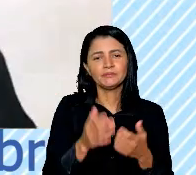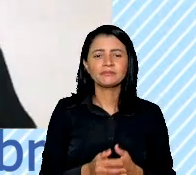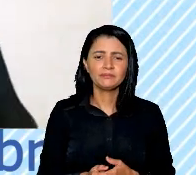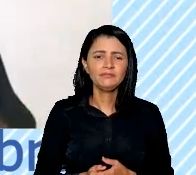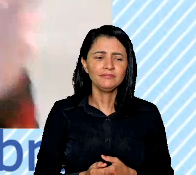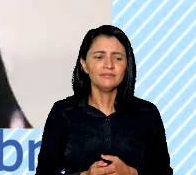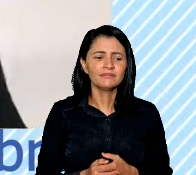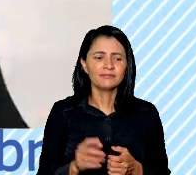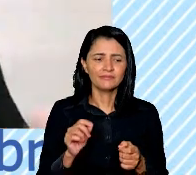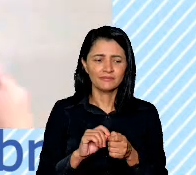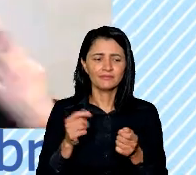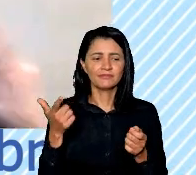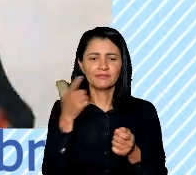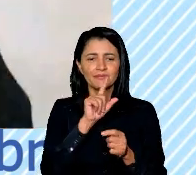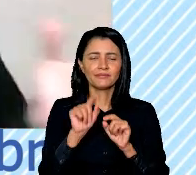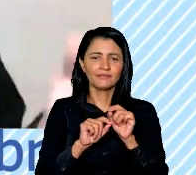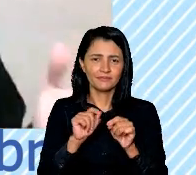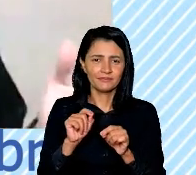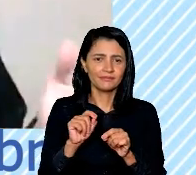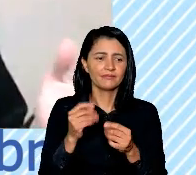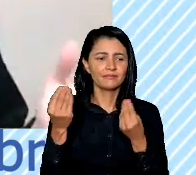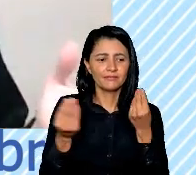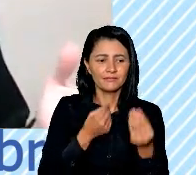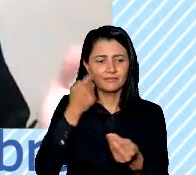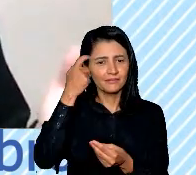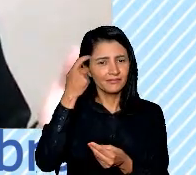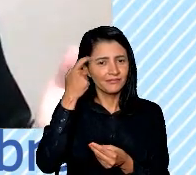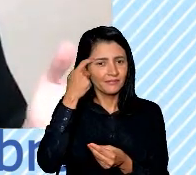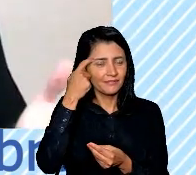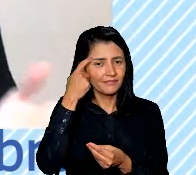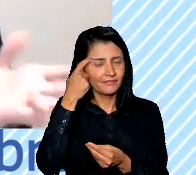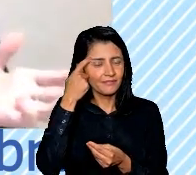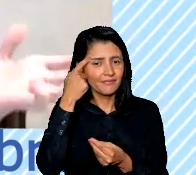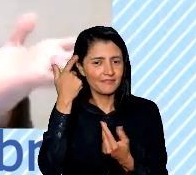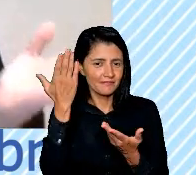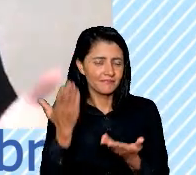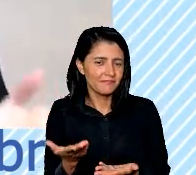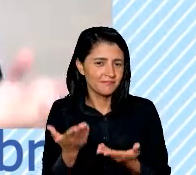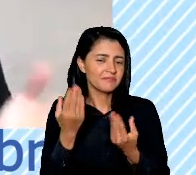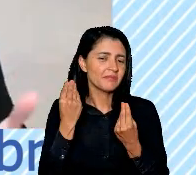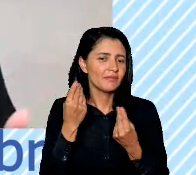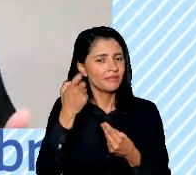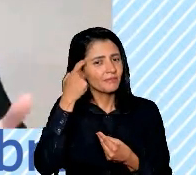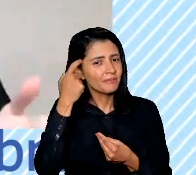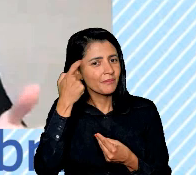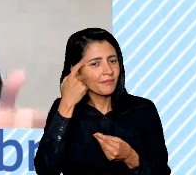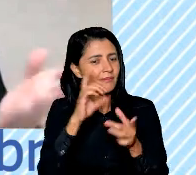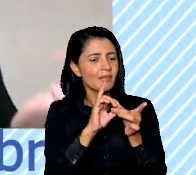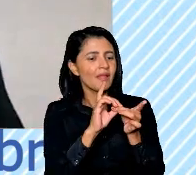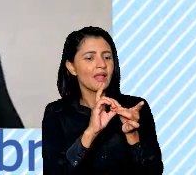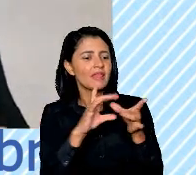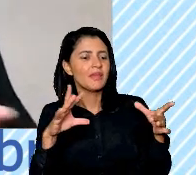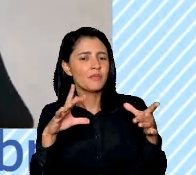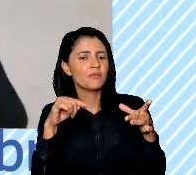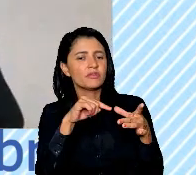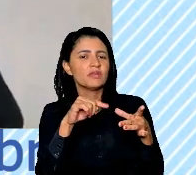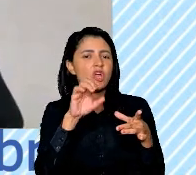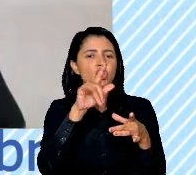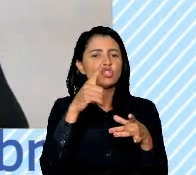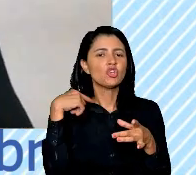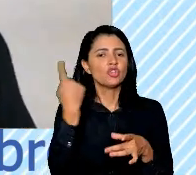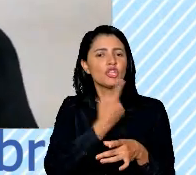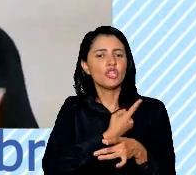refaço. Como pensar, no fundo que eu perguntava isso, como pensar a democratização não só das